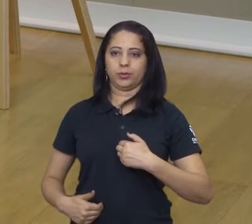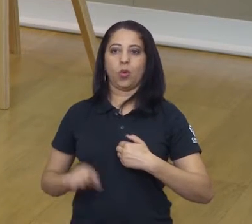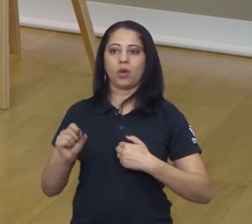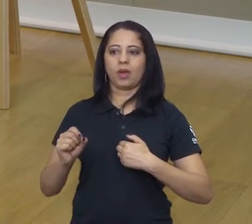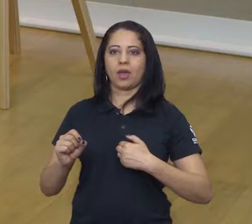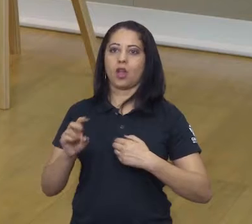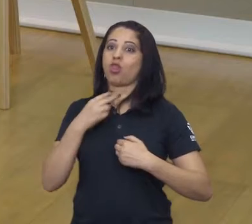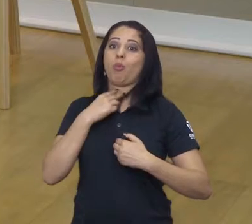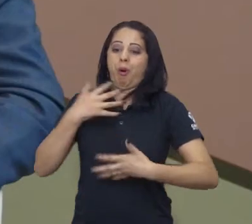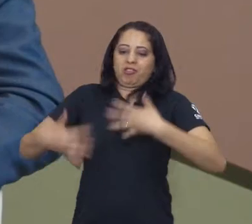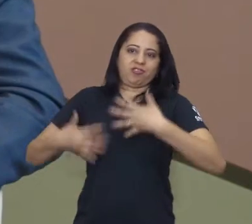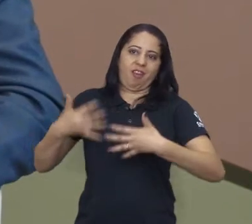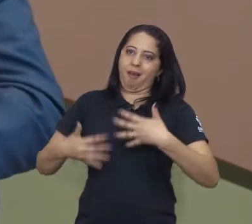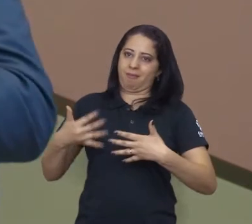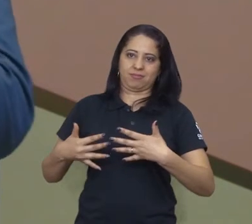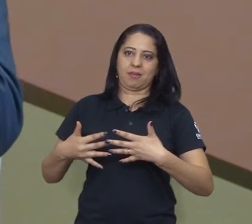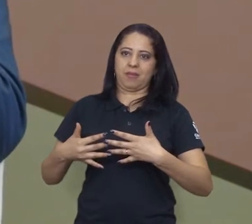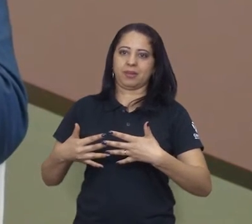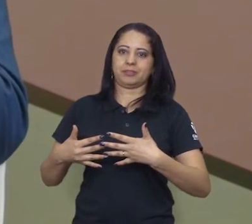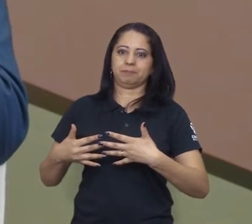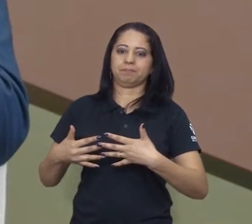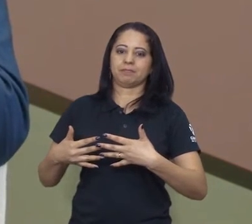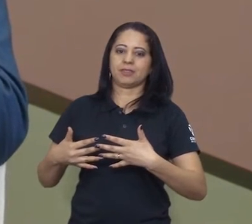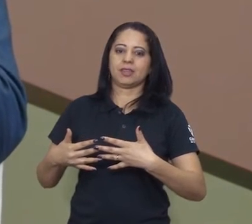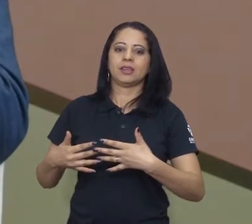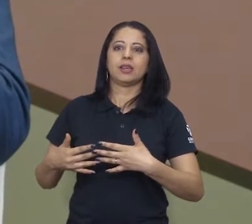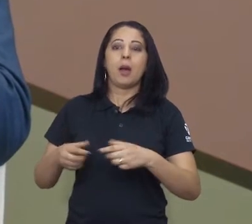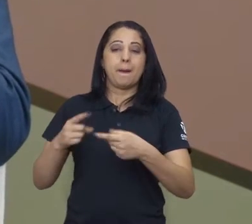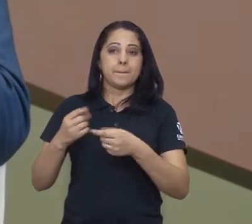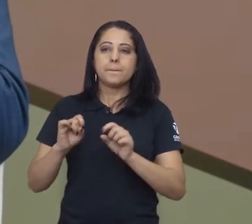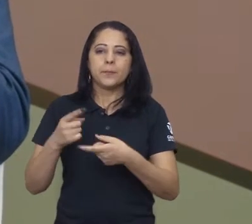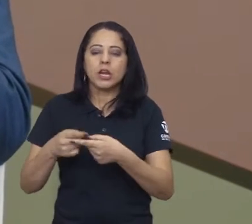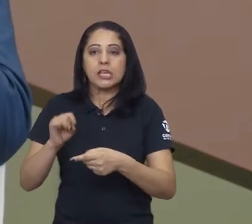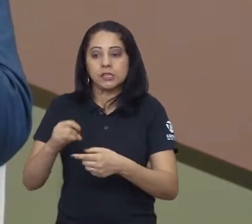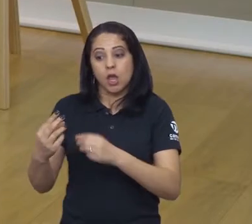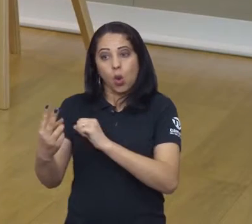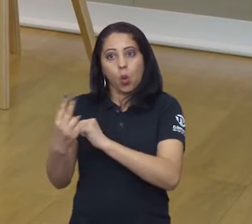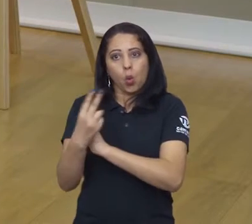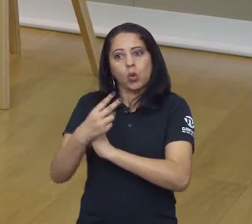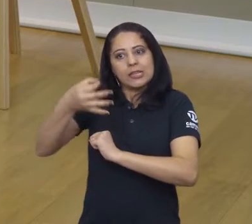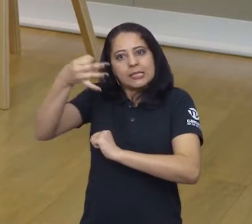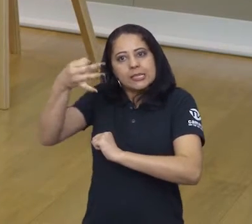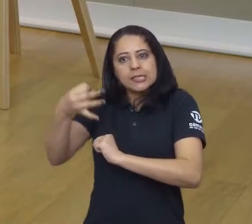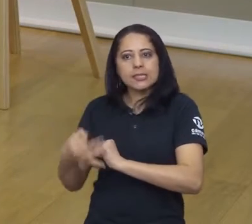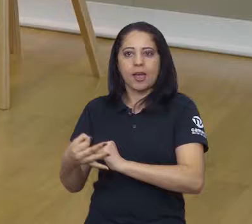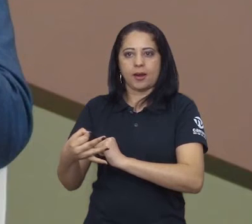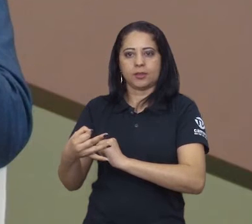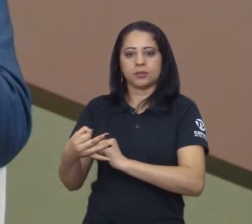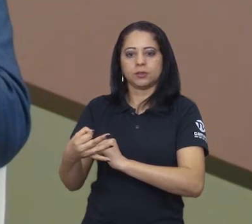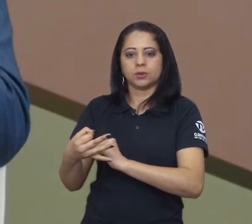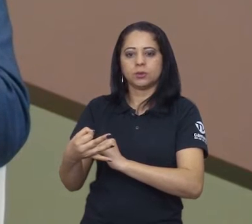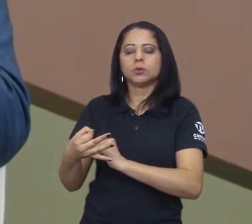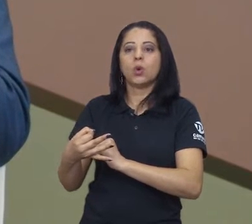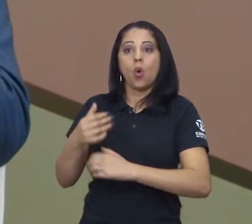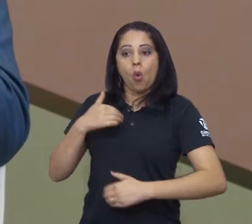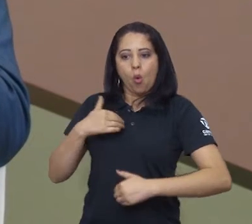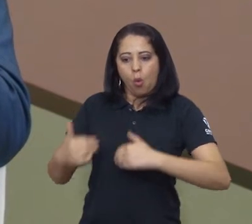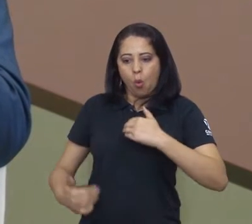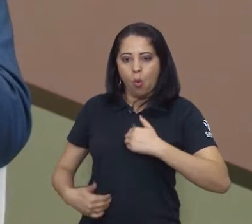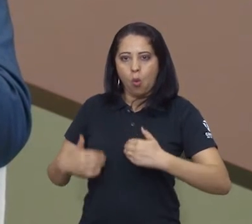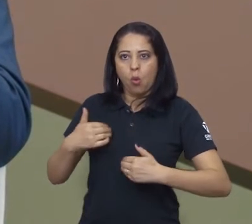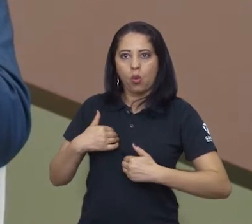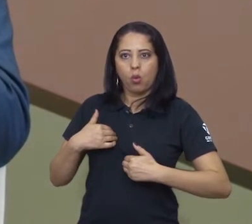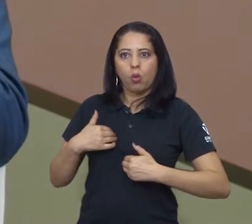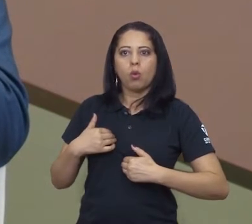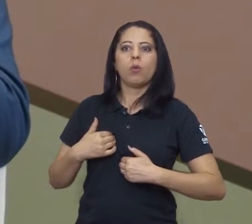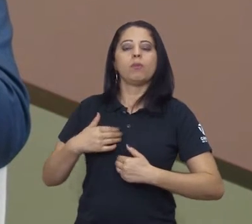não atrapalhe porque se você entender ele funciona se você dá as condições para ele ele promove a